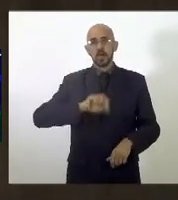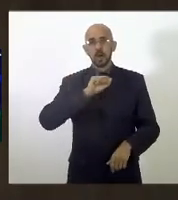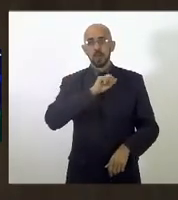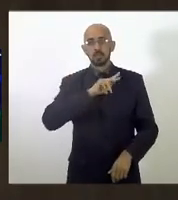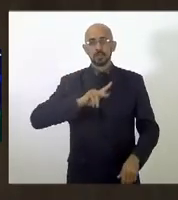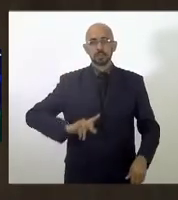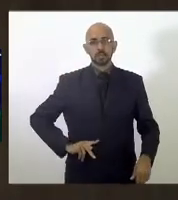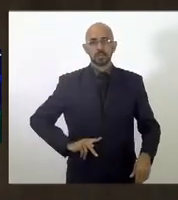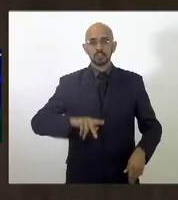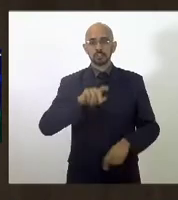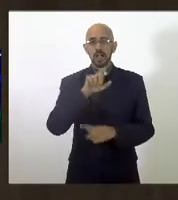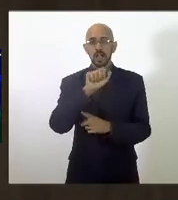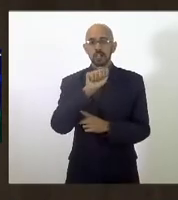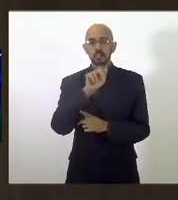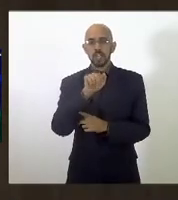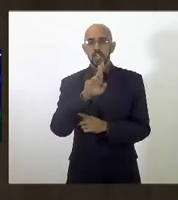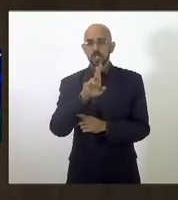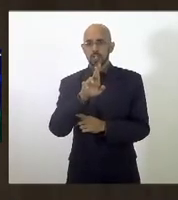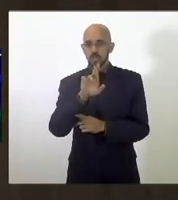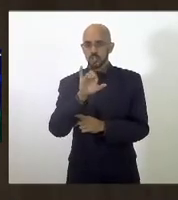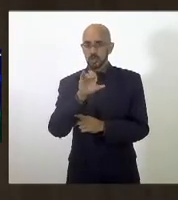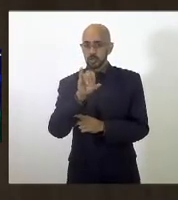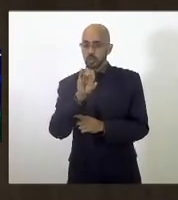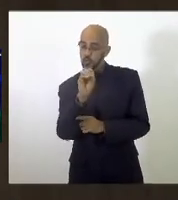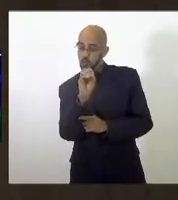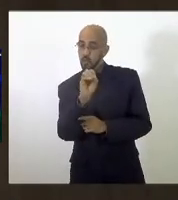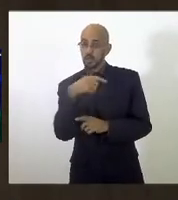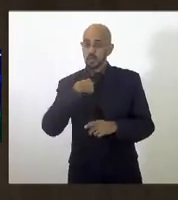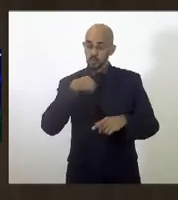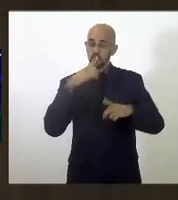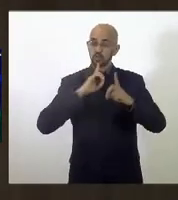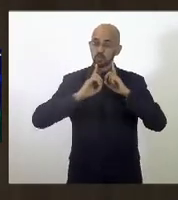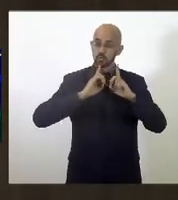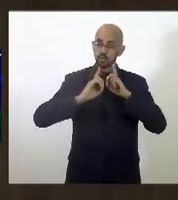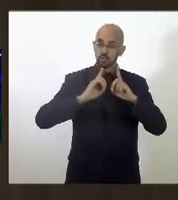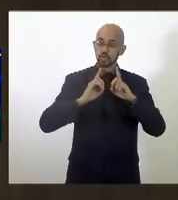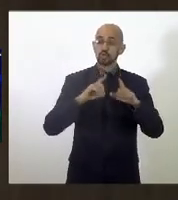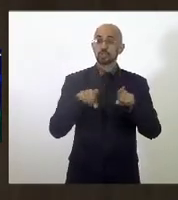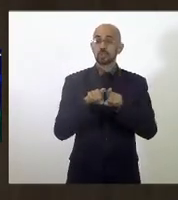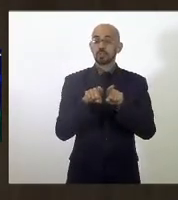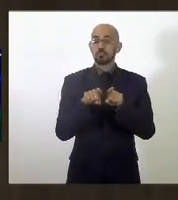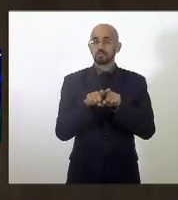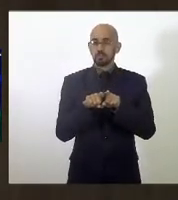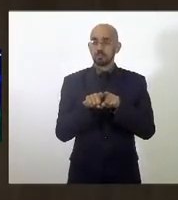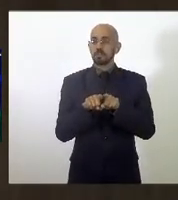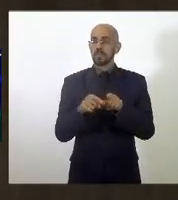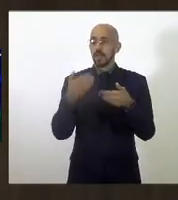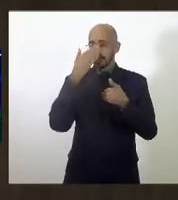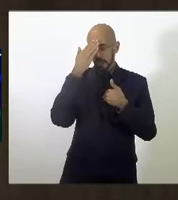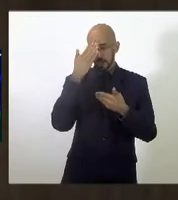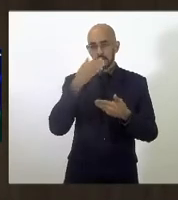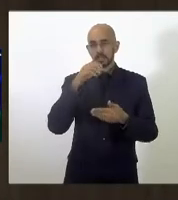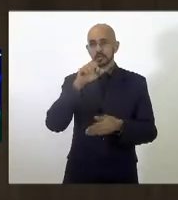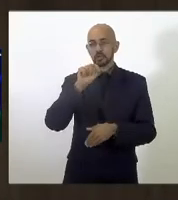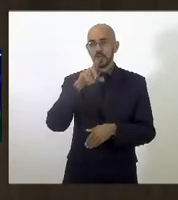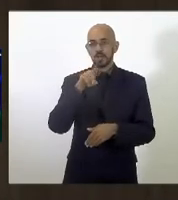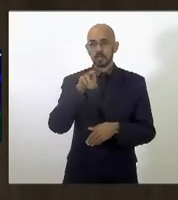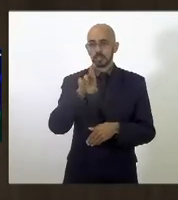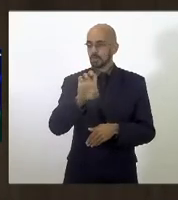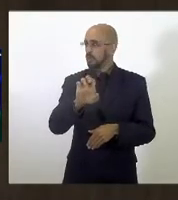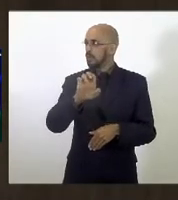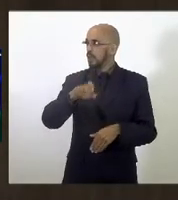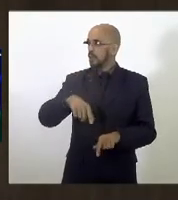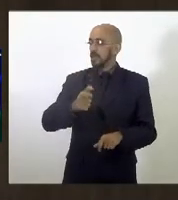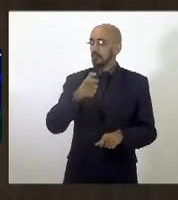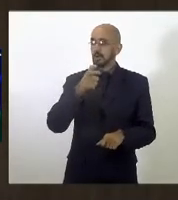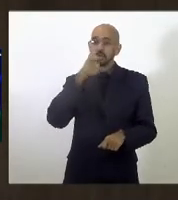da AGRIO, com quem eu discuti esse projeto, que colocou a AGRIO à disposição. Agradeço a você, André, e a sua equipe, pelo interesse